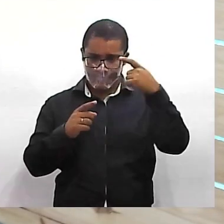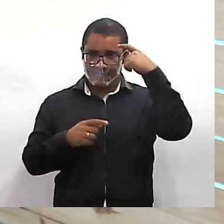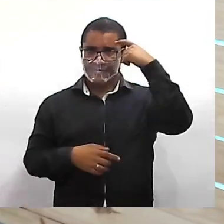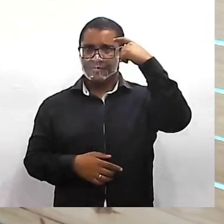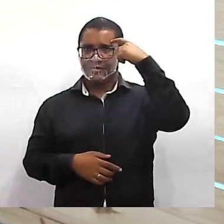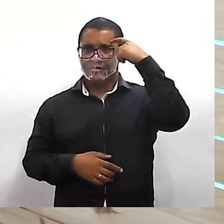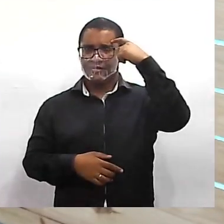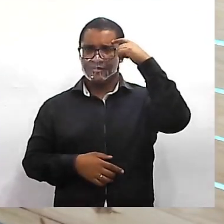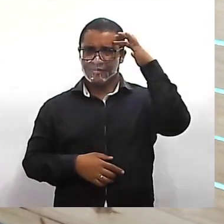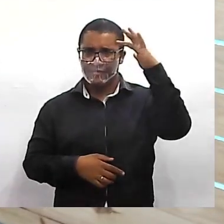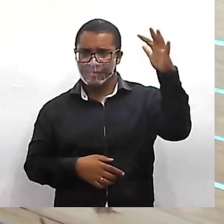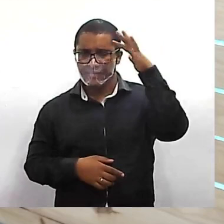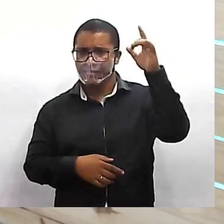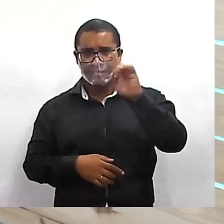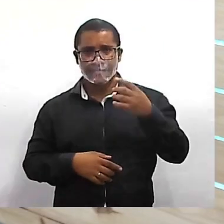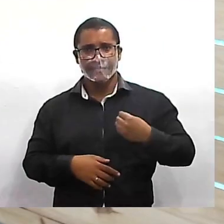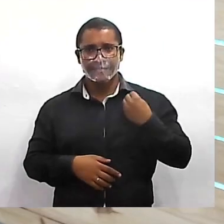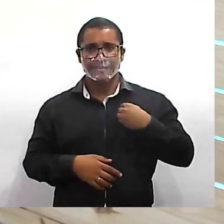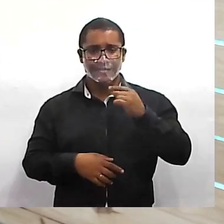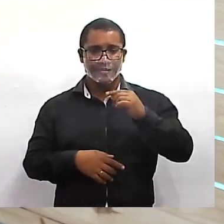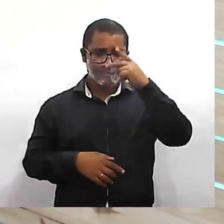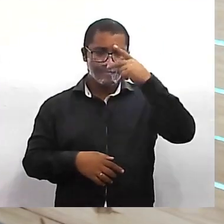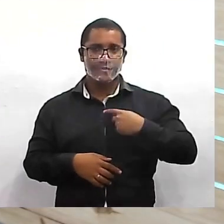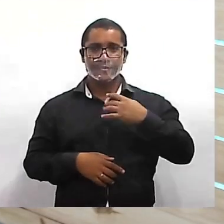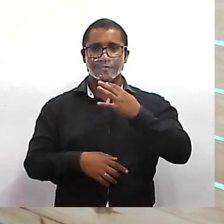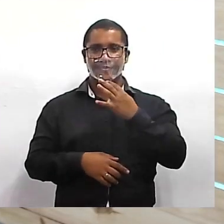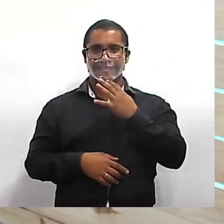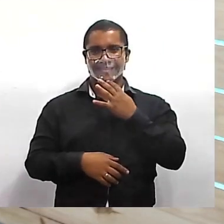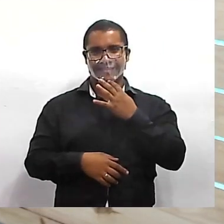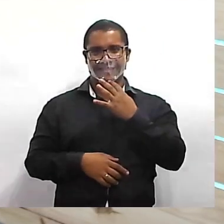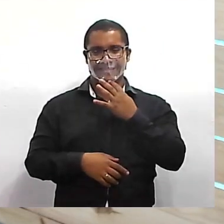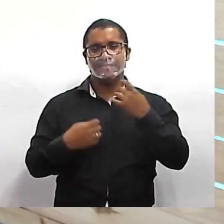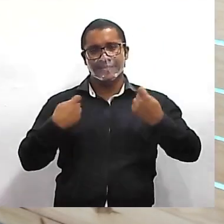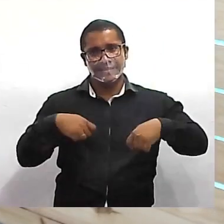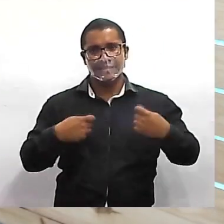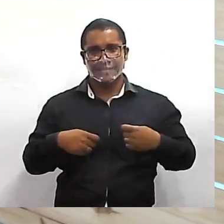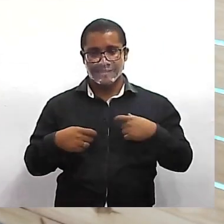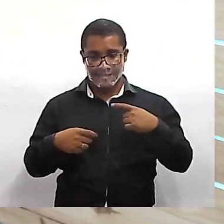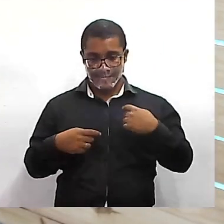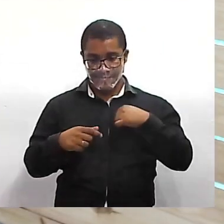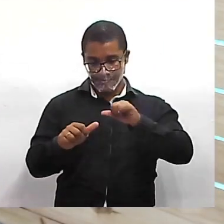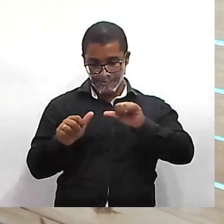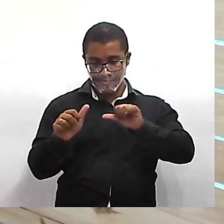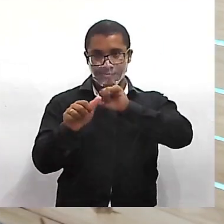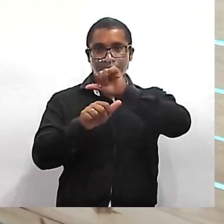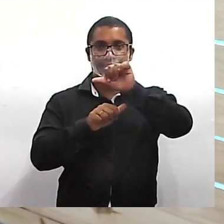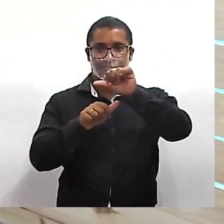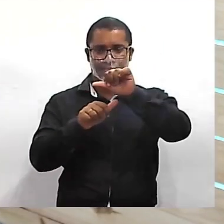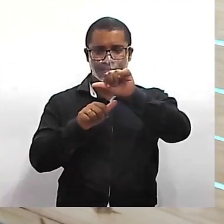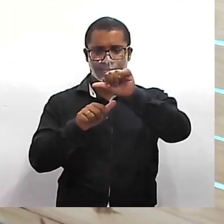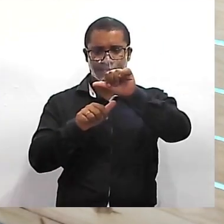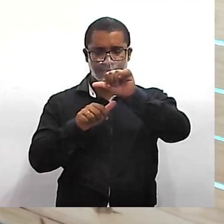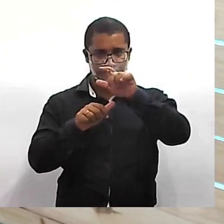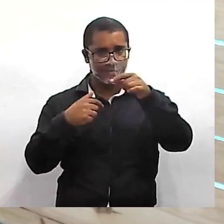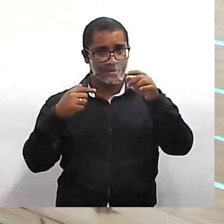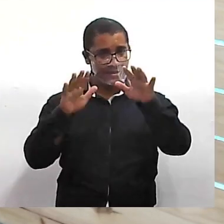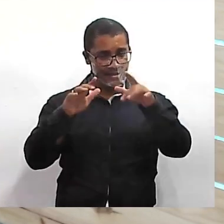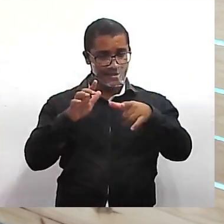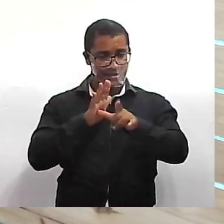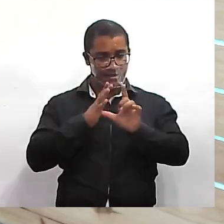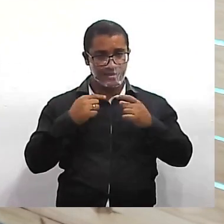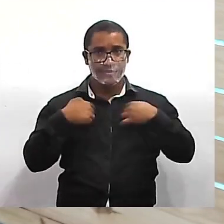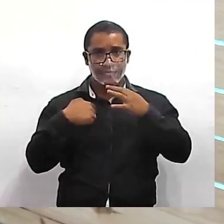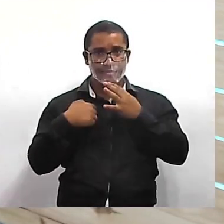mas vivenciar, que é o autoconhecimento. Eu só consigo essa reinvenção, minha gente, se eu me conhecer. É um trabalho